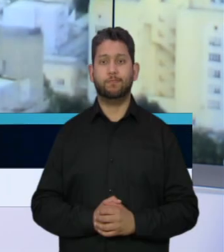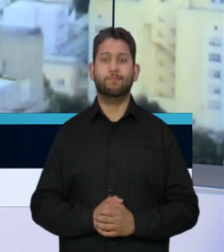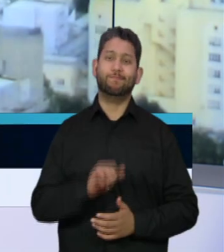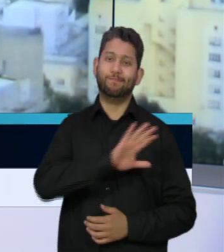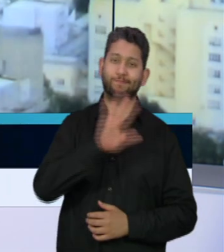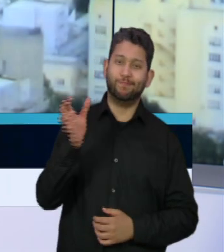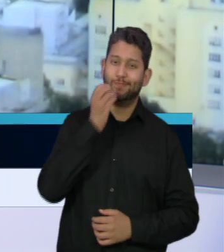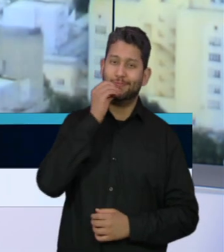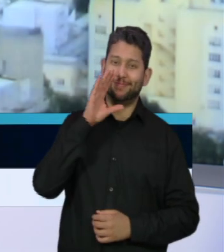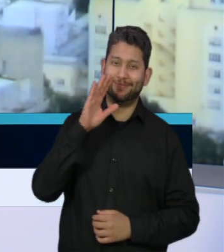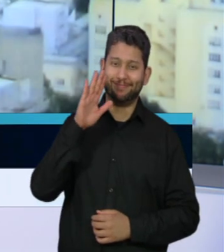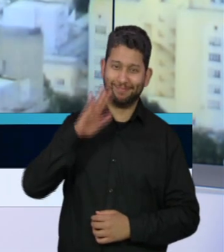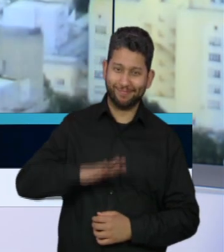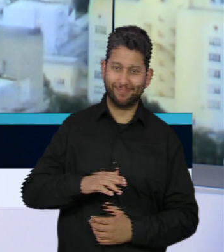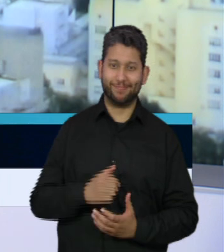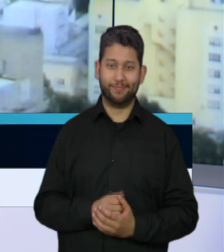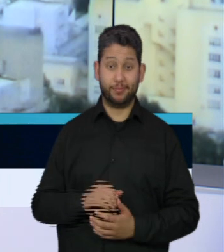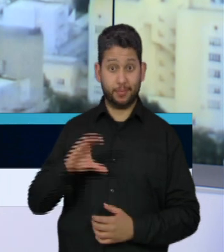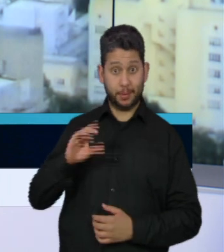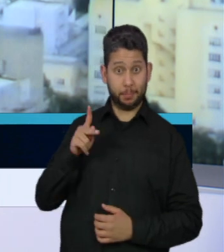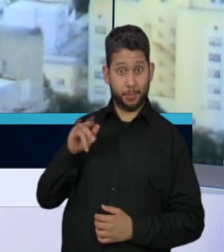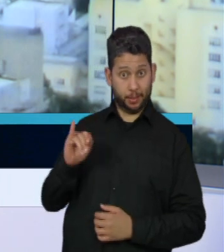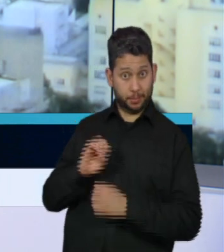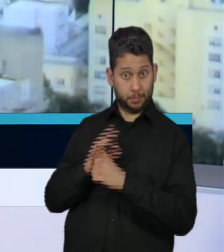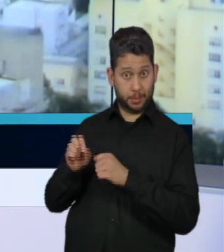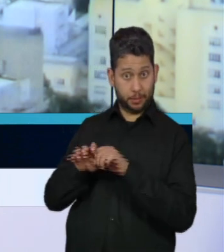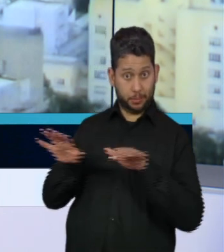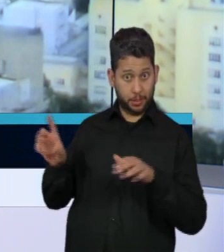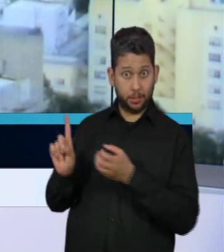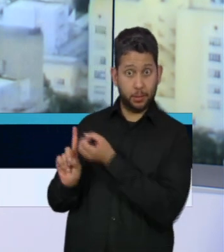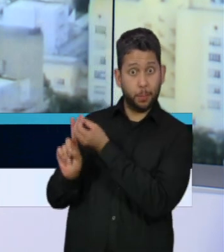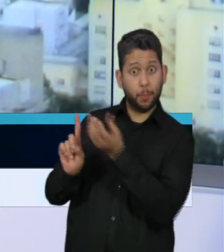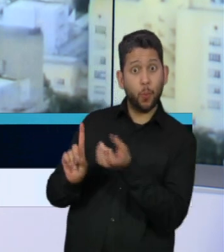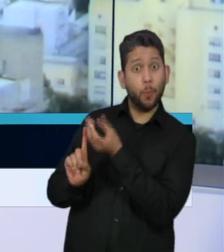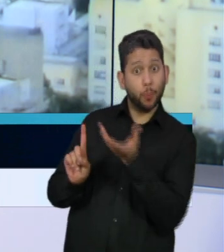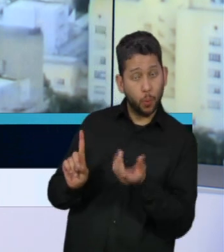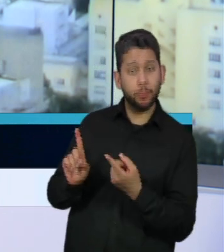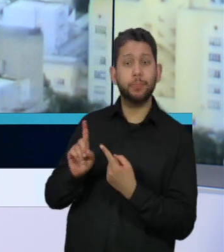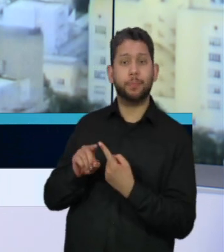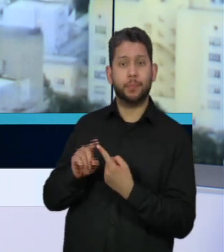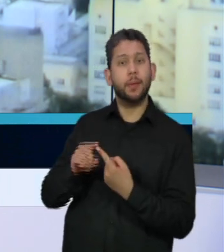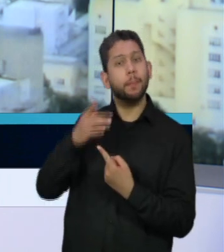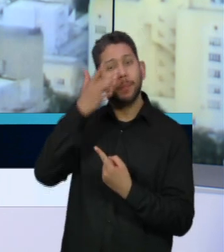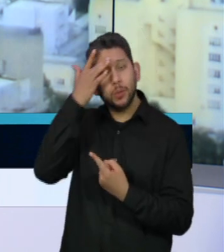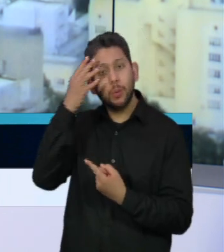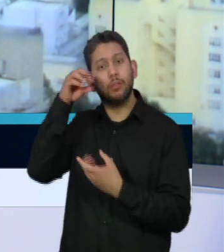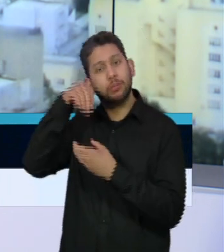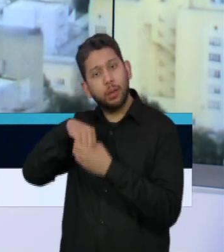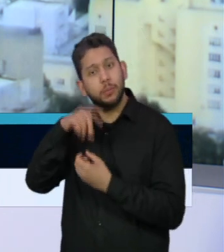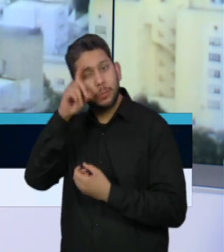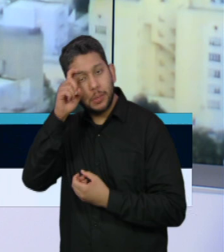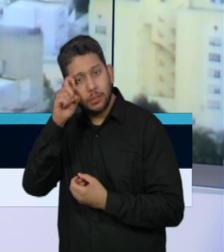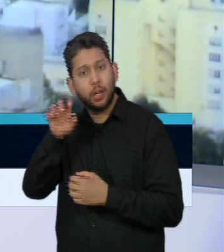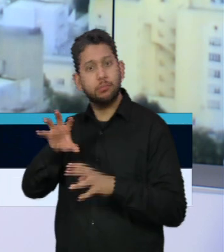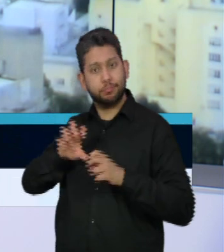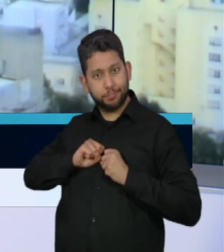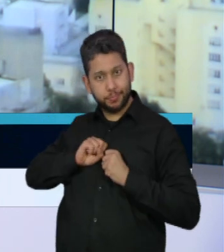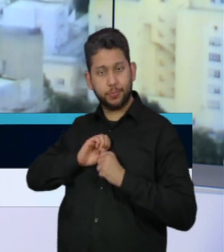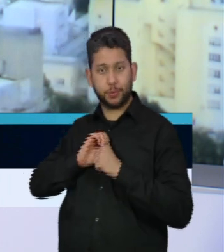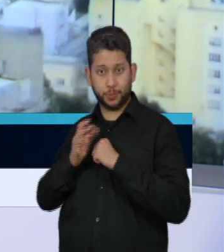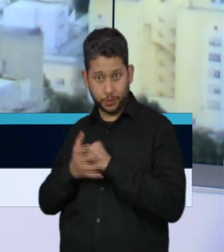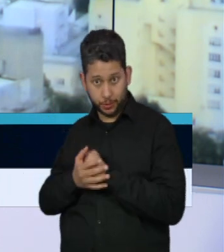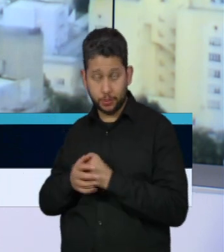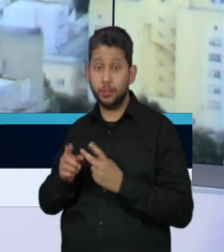Olá, boa tarde. A CPI da pandemia ouviu hoje depoimentos de pacientes e familiares de vítimas da Covid-19.